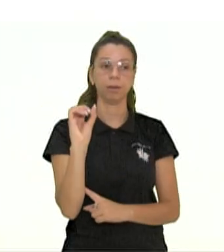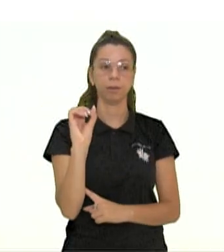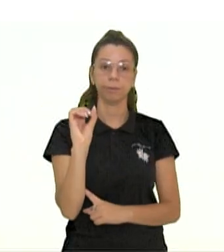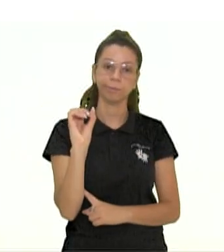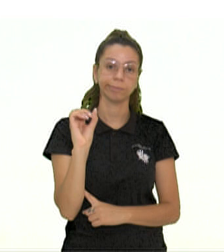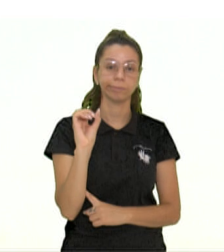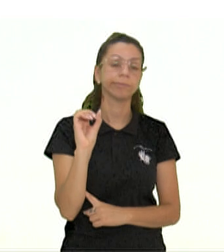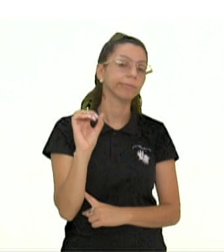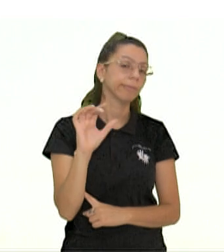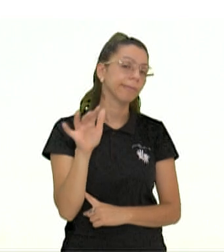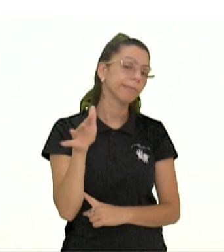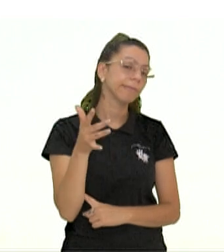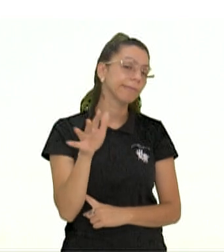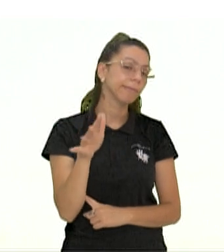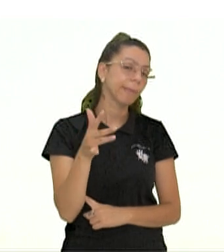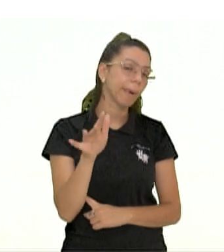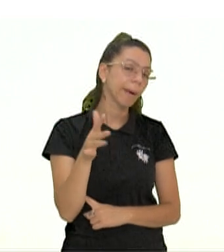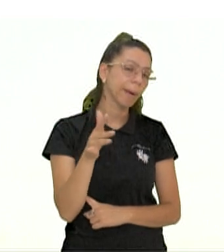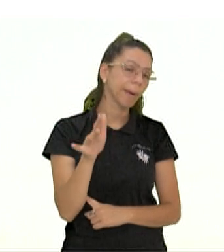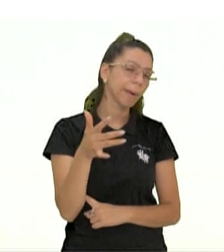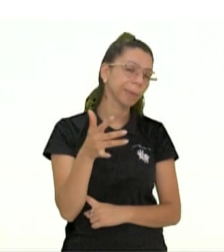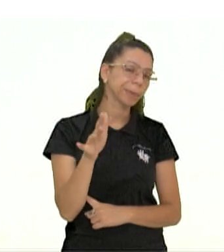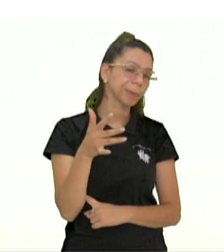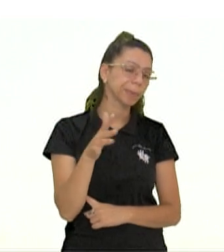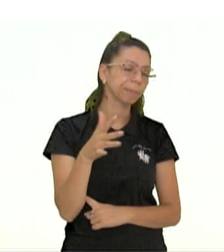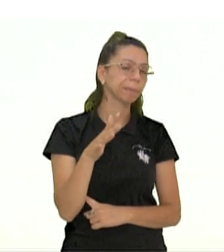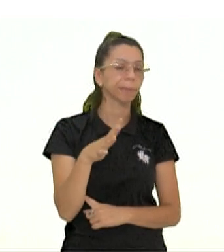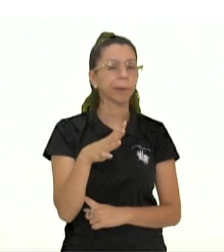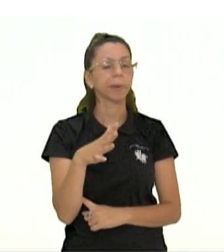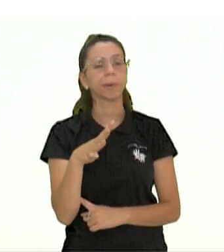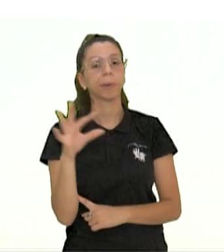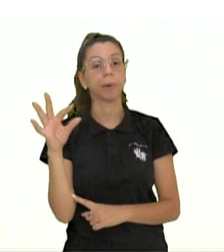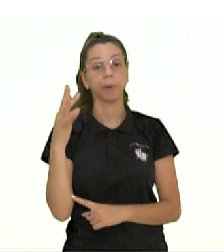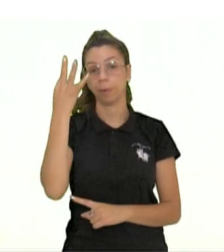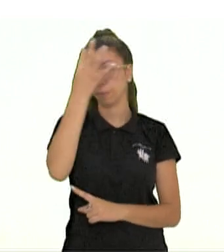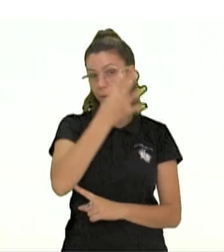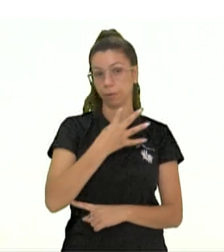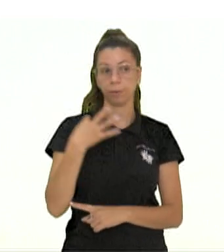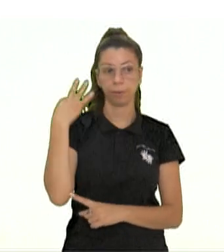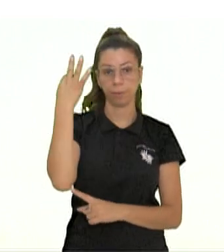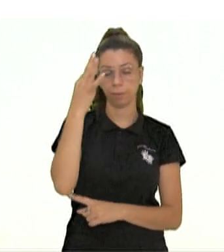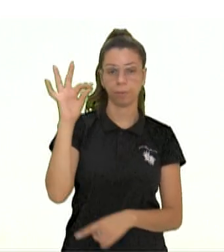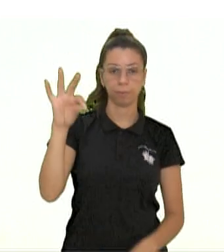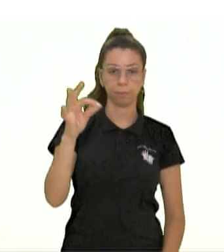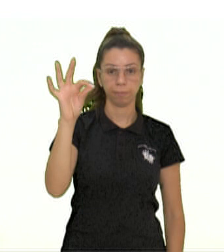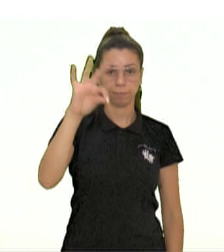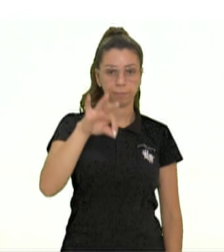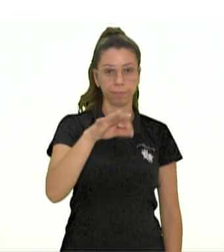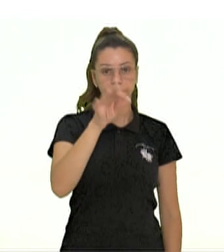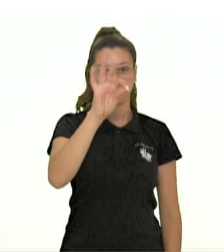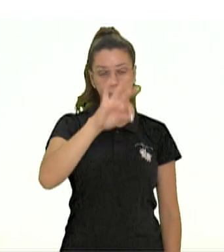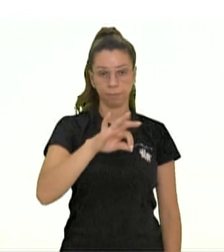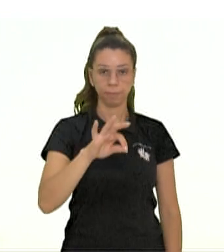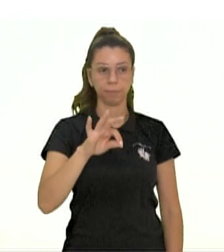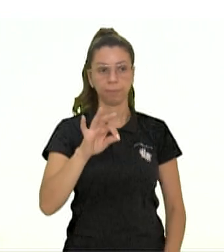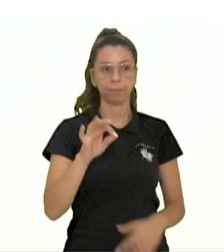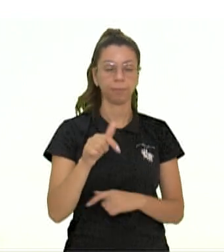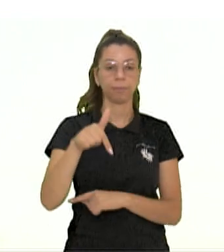uma população, ao número de mosquitos depois de 4 horas, chega em